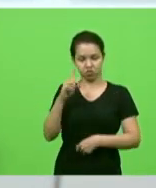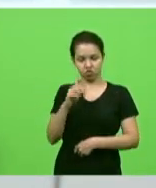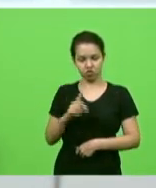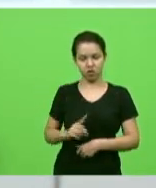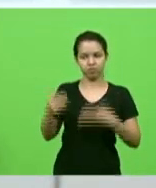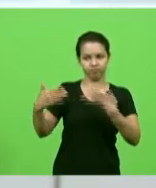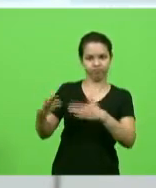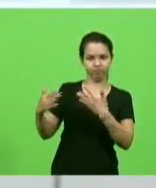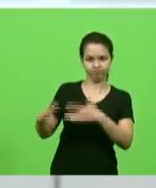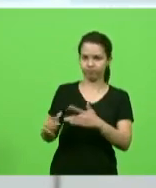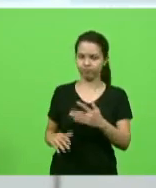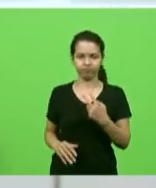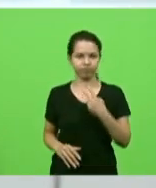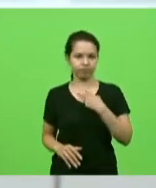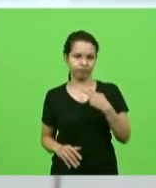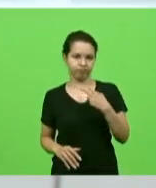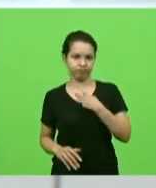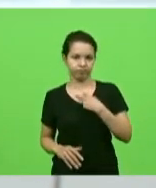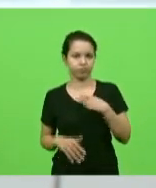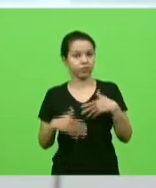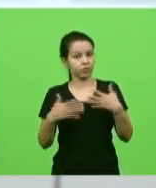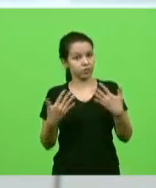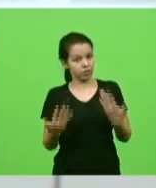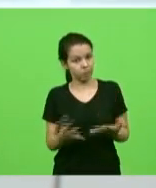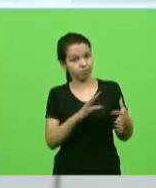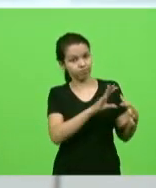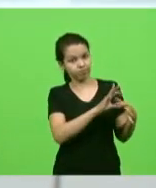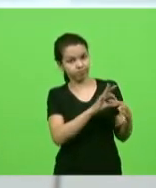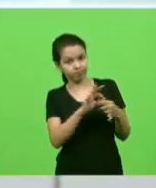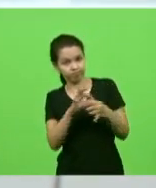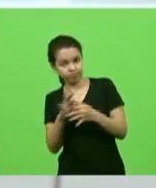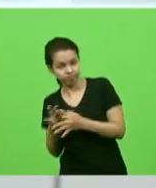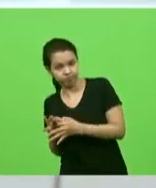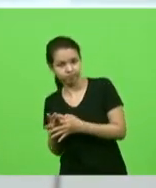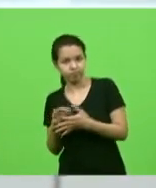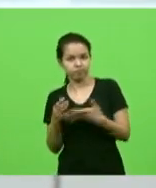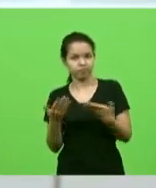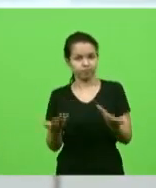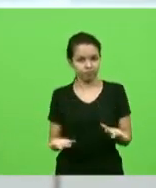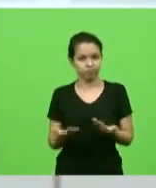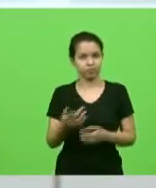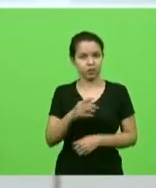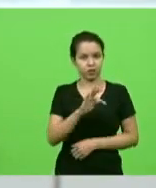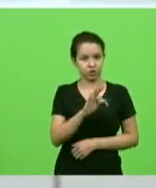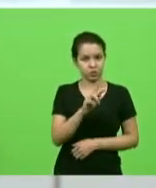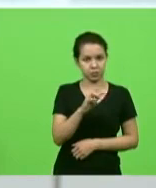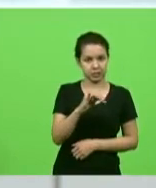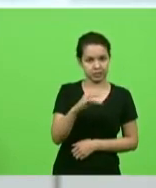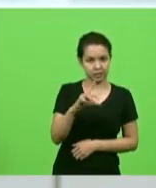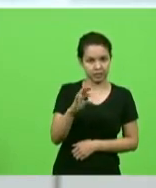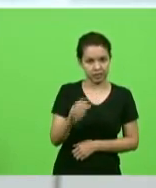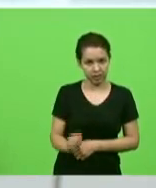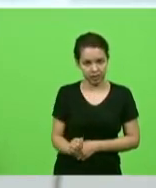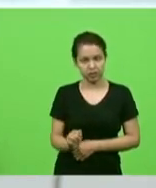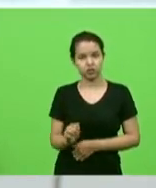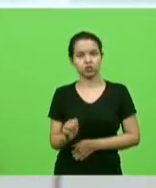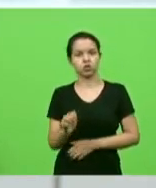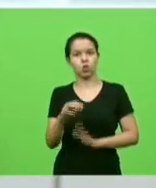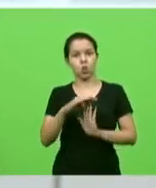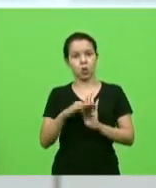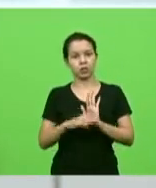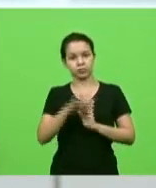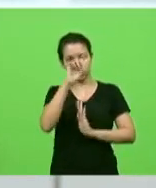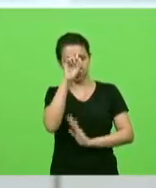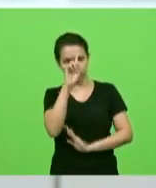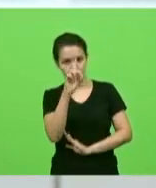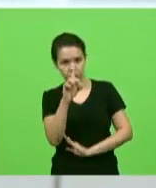fundamentais Neste contexto não se vislumbrando tipicidade do fato perante o ordenamento jurídico